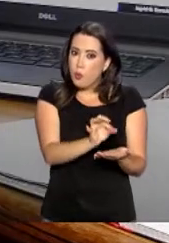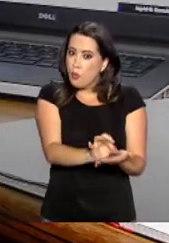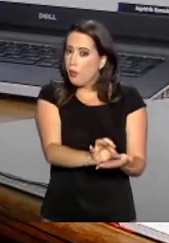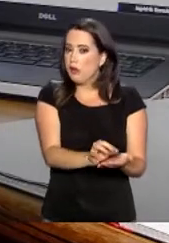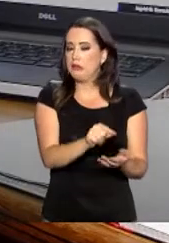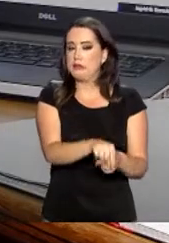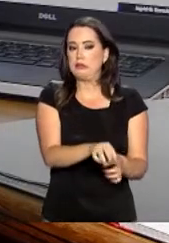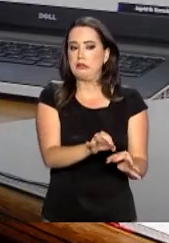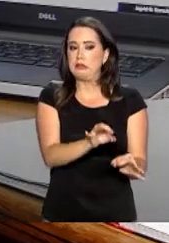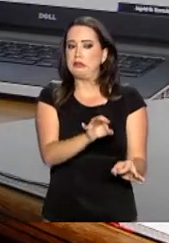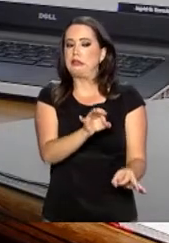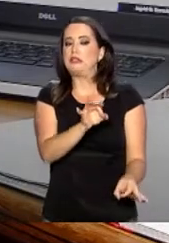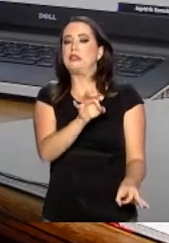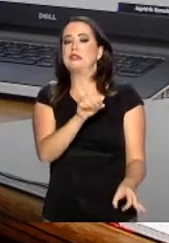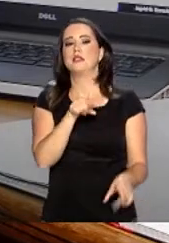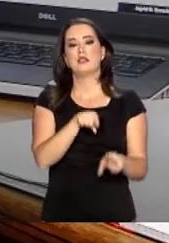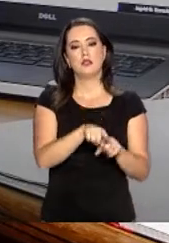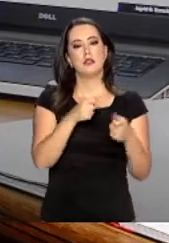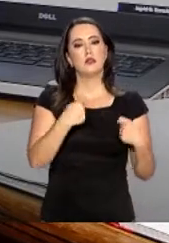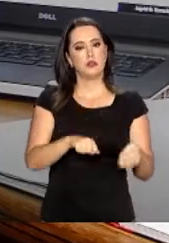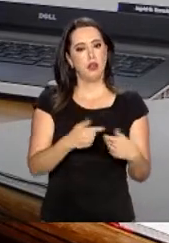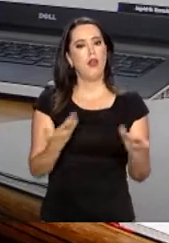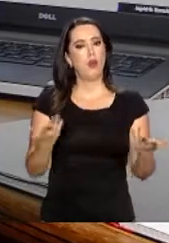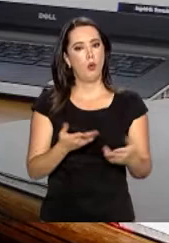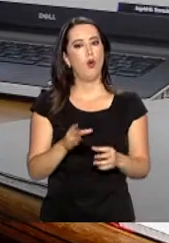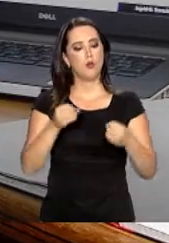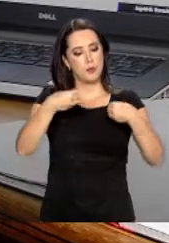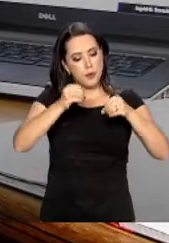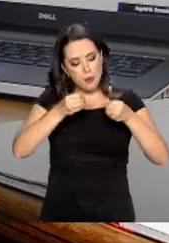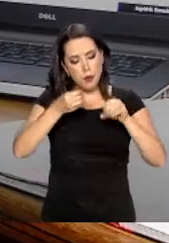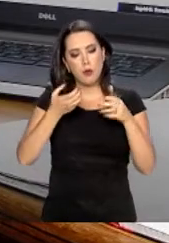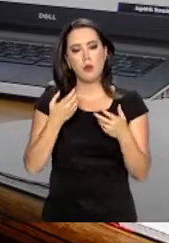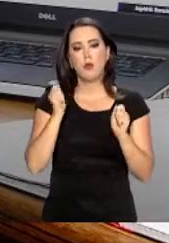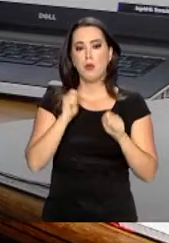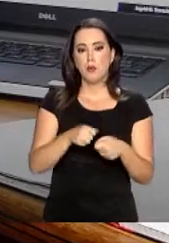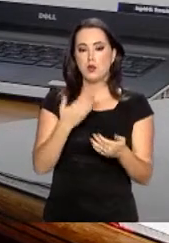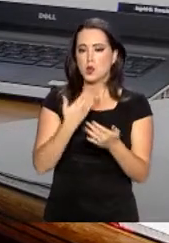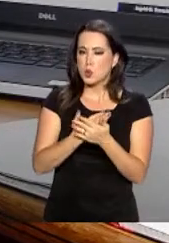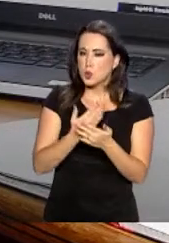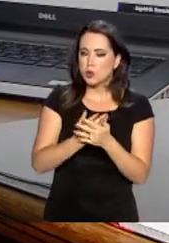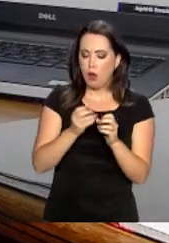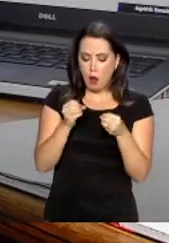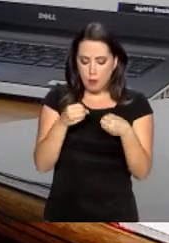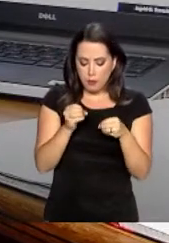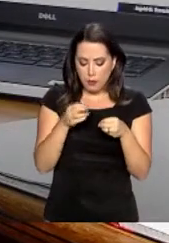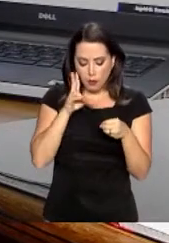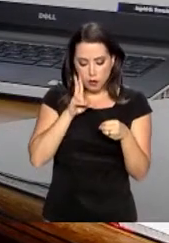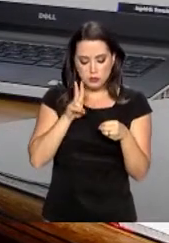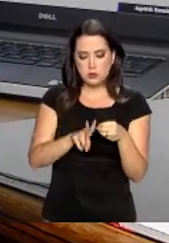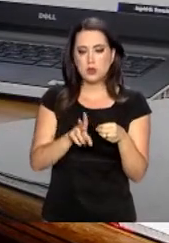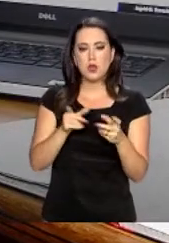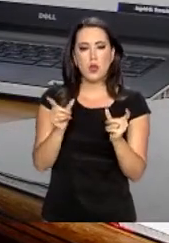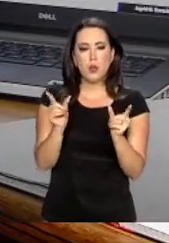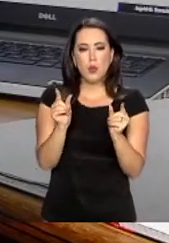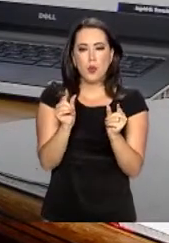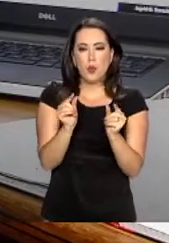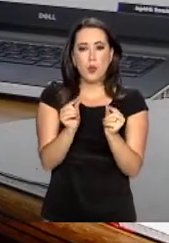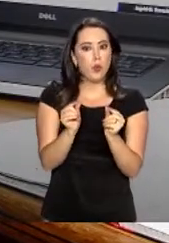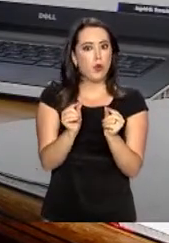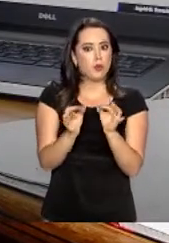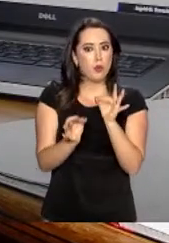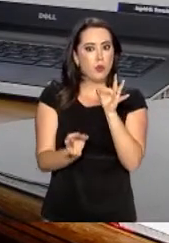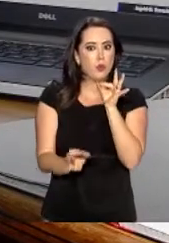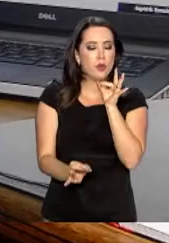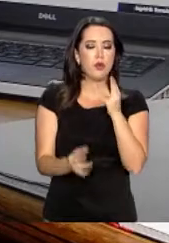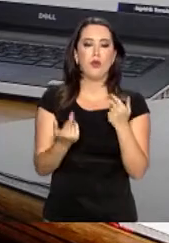a linha é de nanoespectroscopia, a gente tem uma ferramenta que a gente consegue estudar localmente esses materiais que são tão pequenos com uma